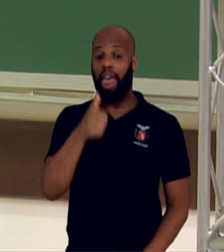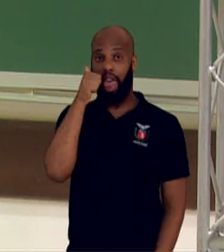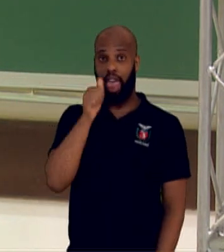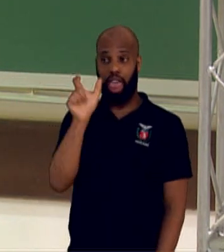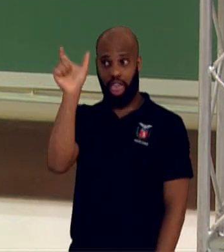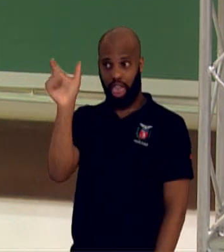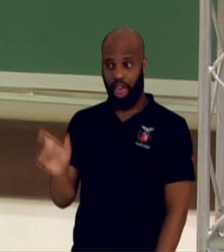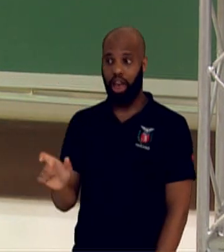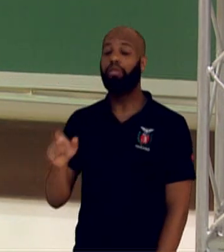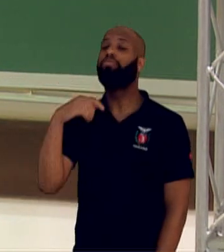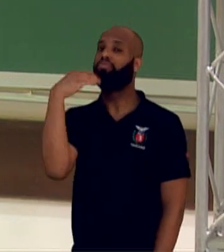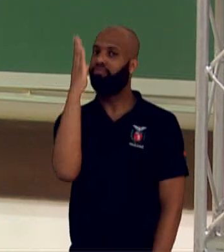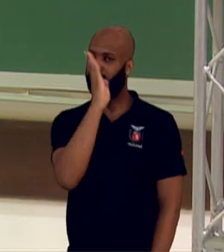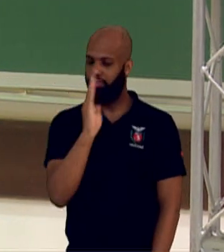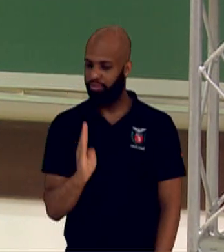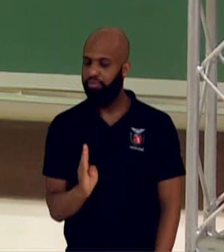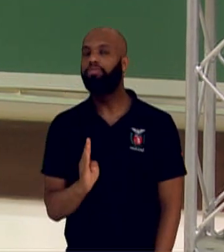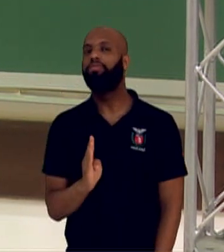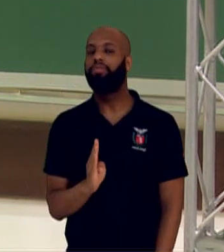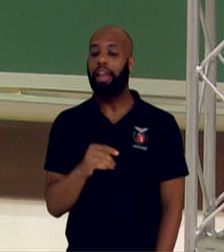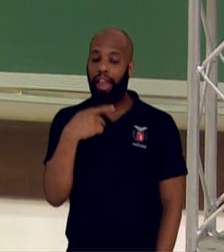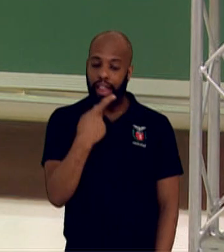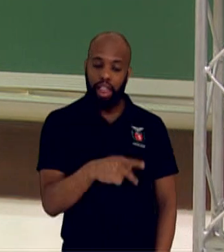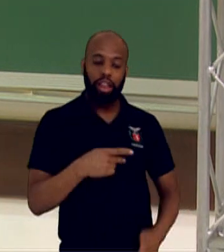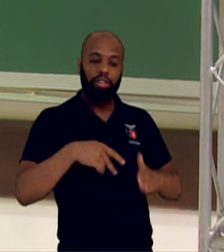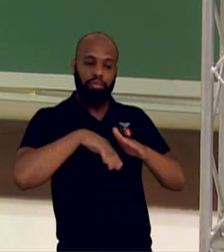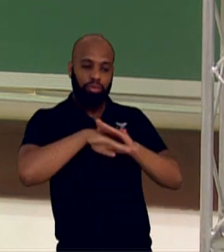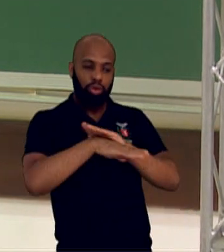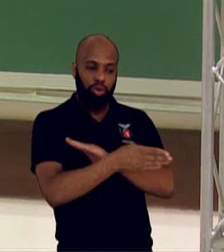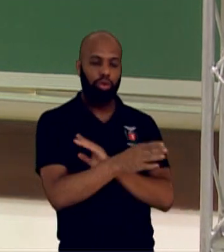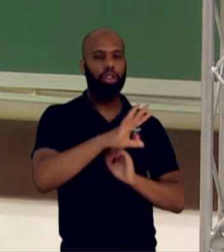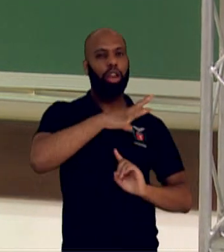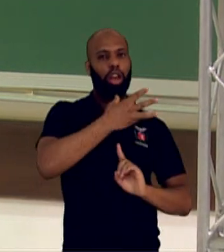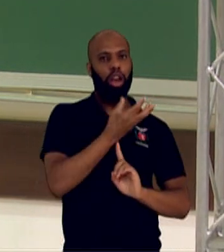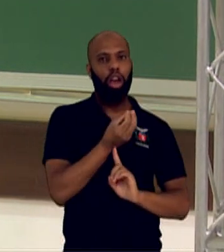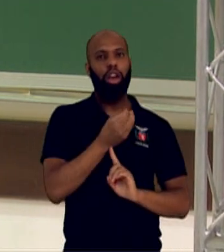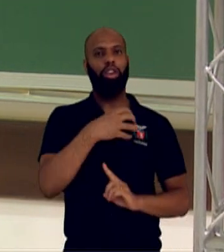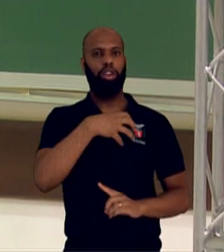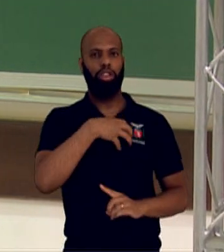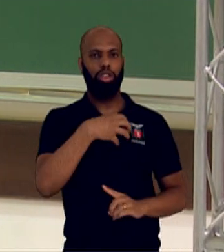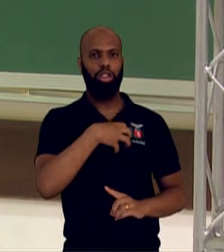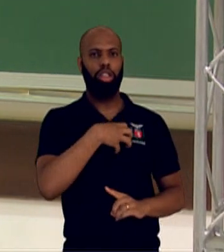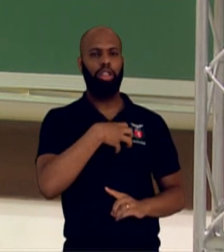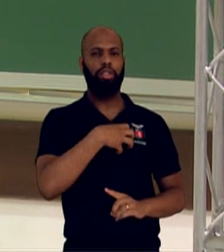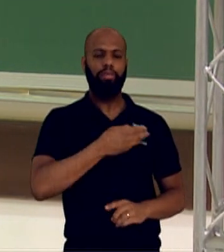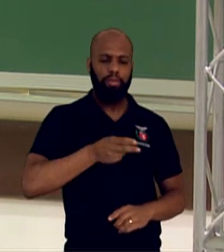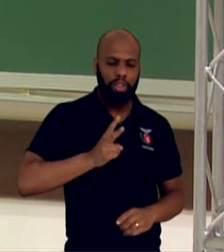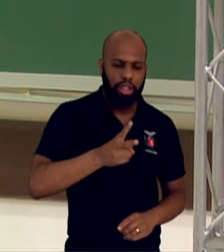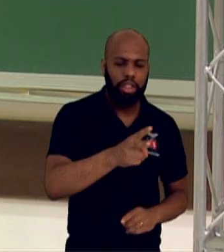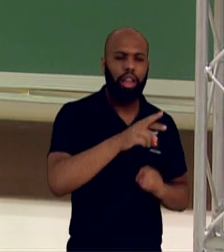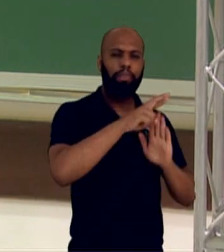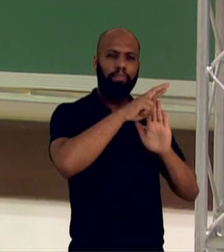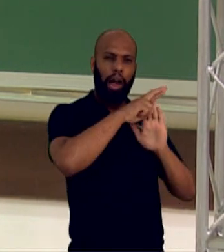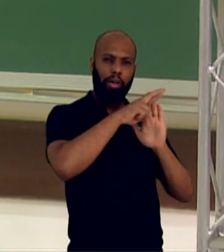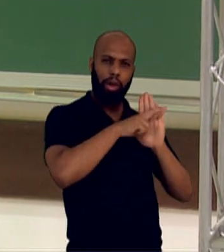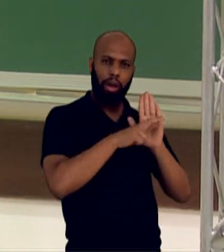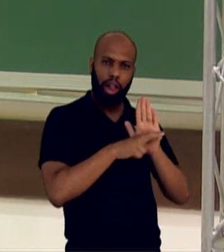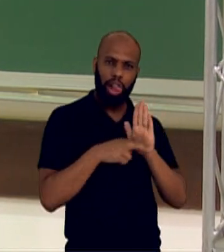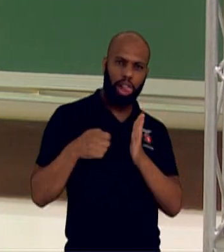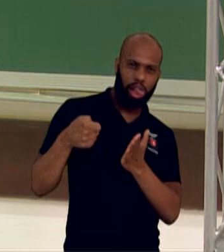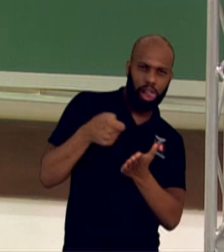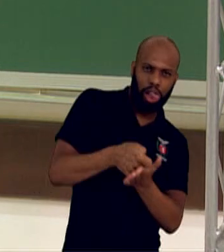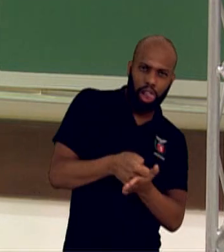brasileira e aqui eles estavam acostumados com aquela arte totalmente acadêmica, como assim, professora?